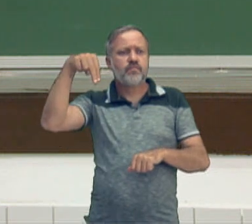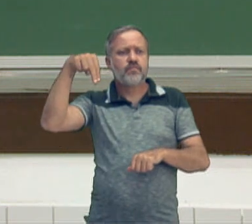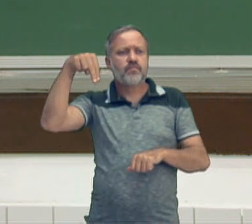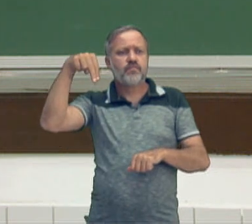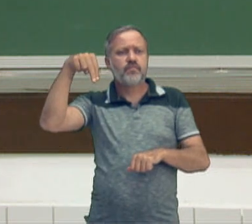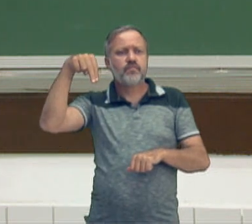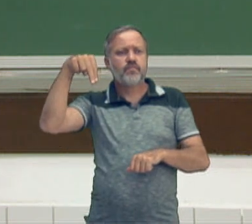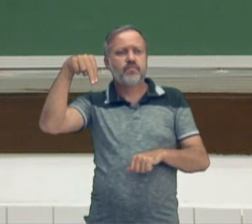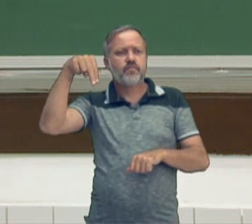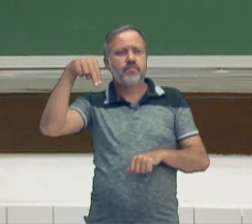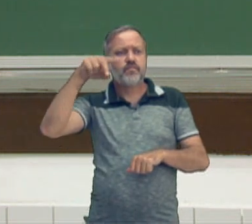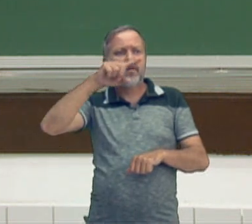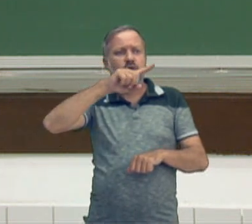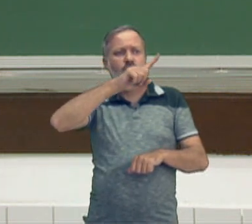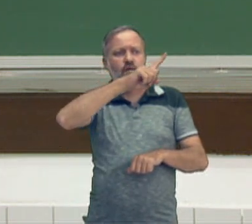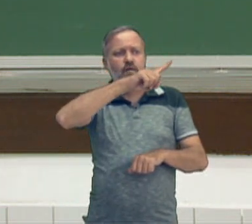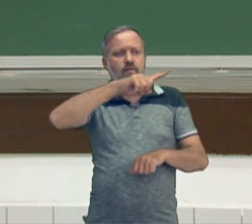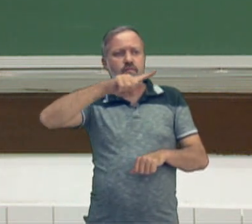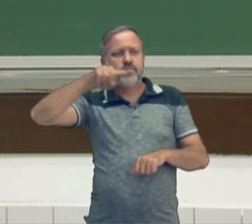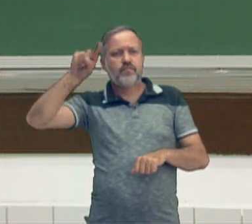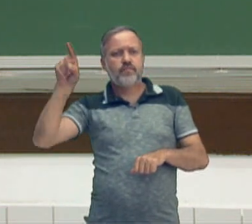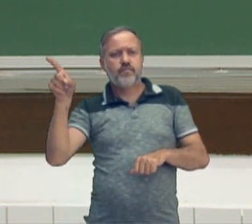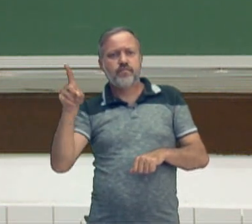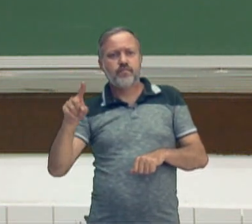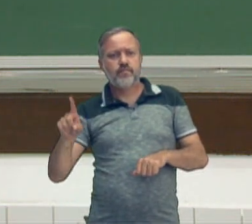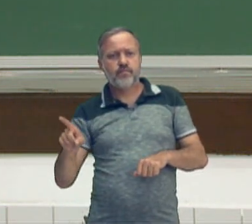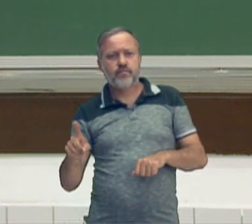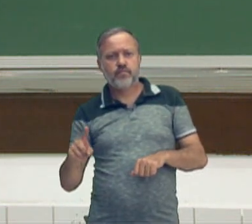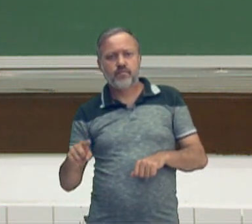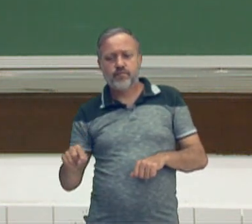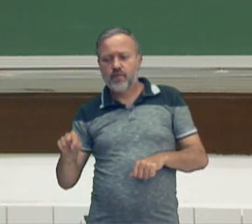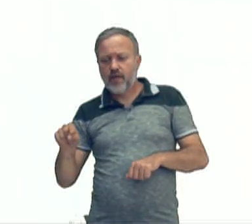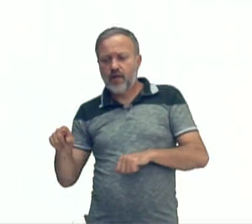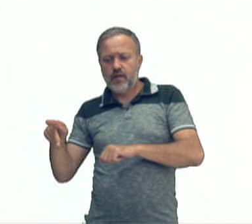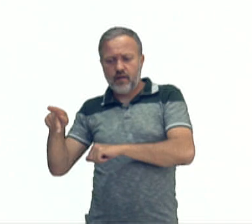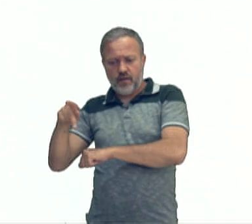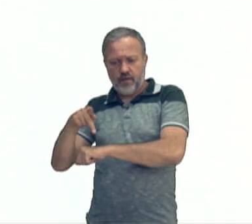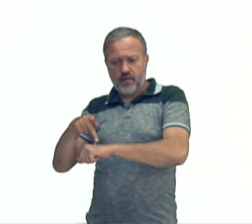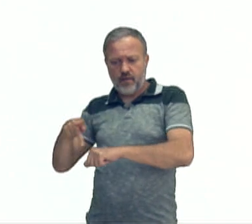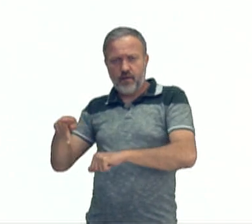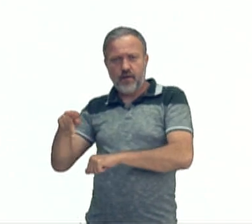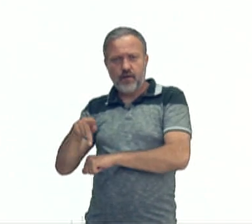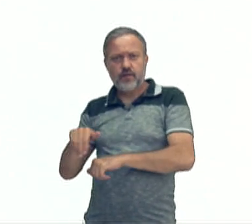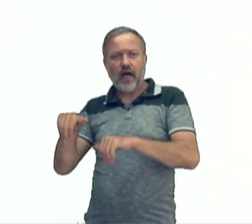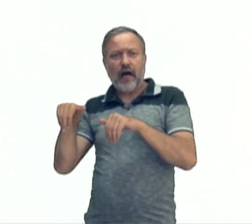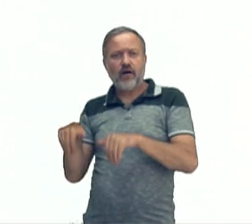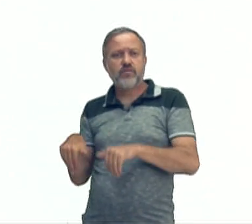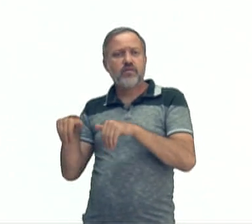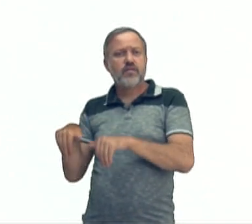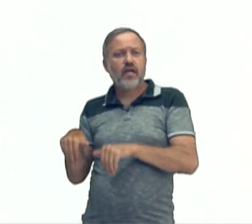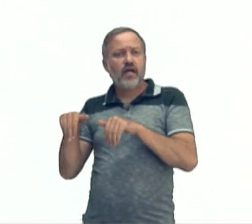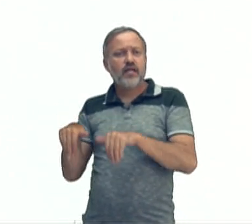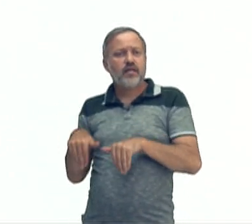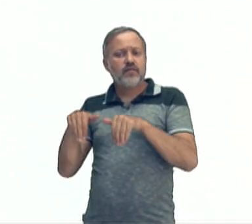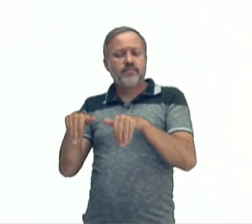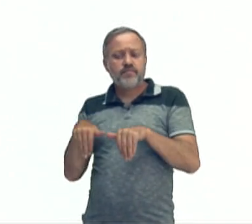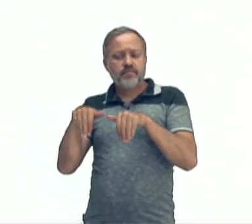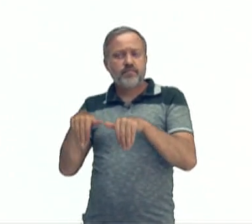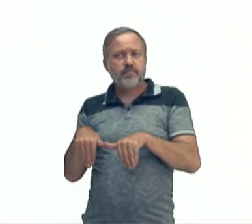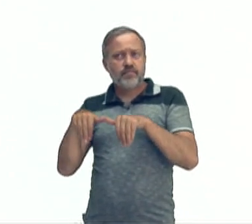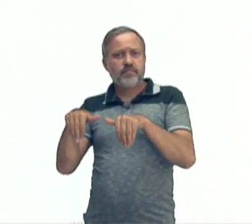uma curva e está pegando ali a Austrália. Mas a Austrália fica no sul. Ok? Indicando